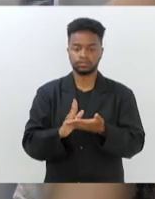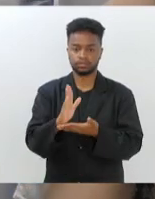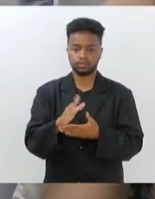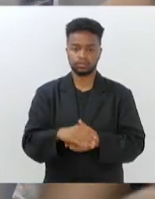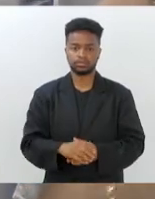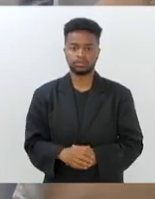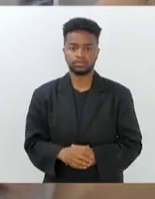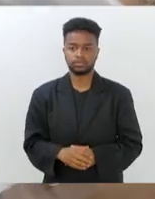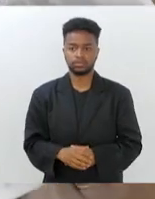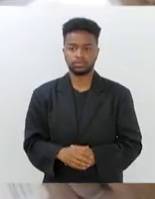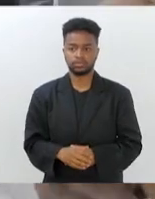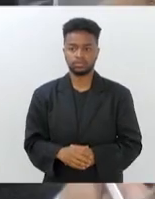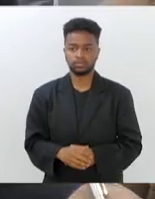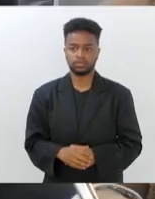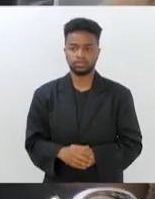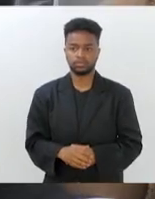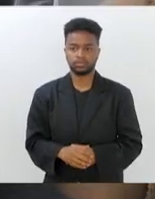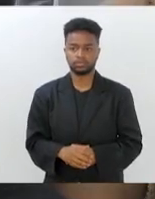aprovado